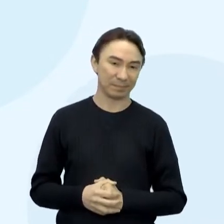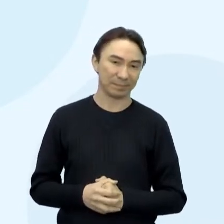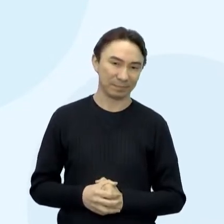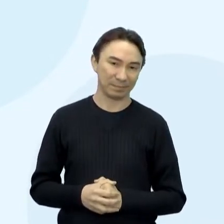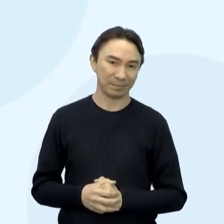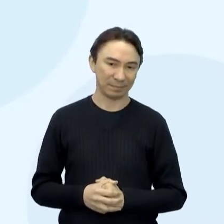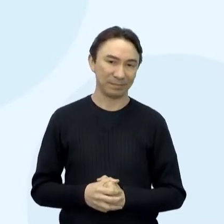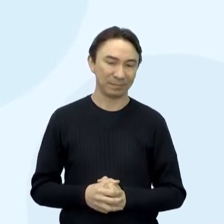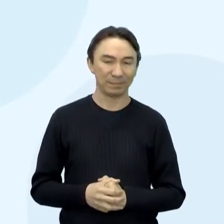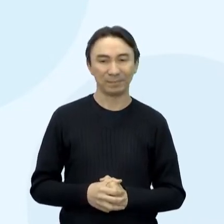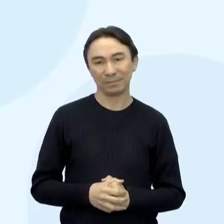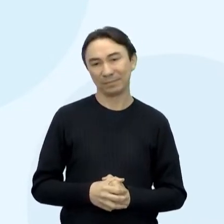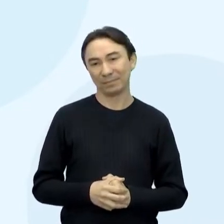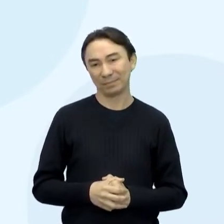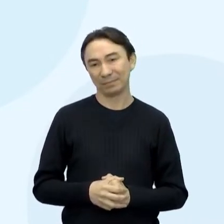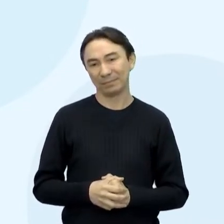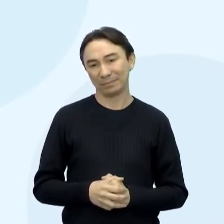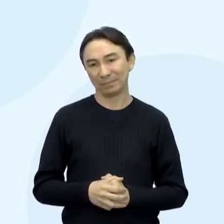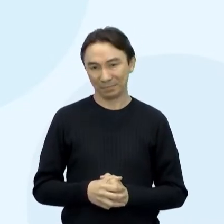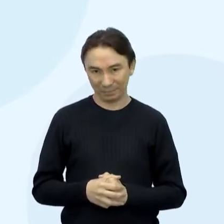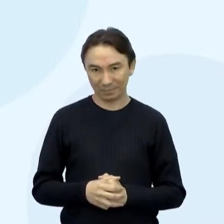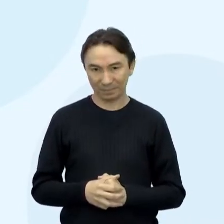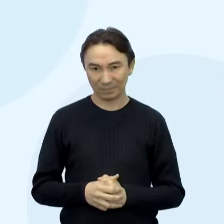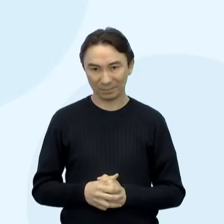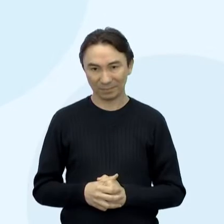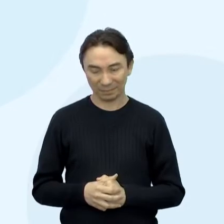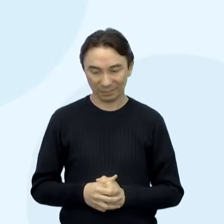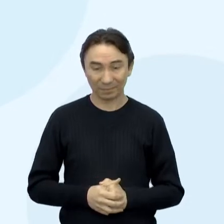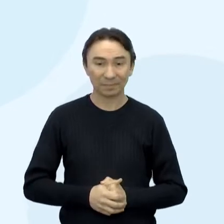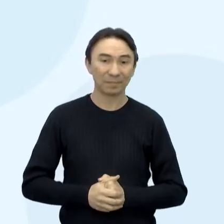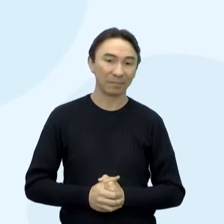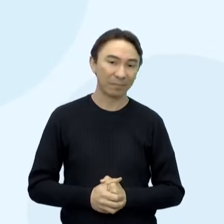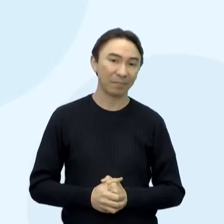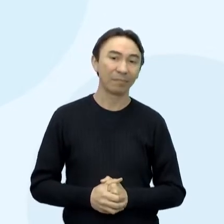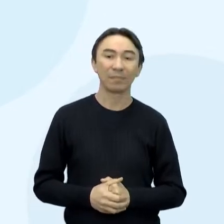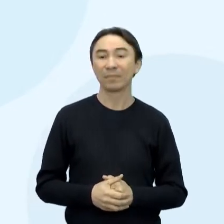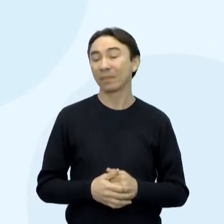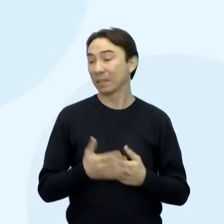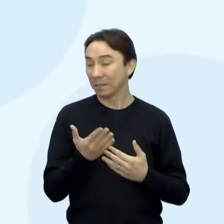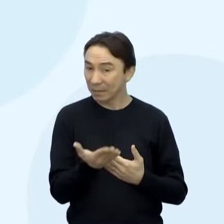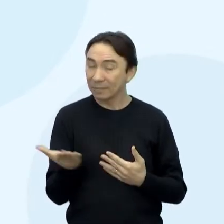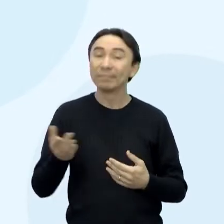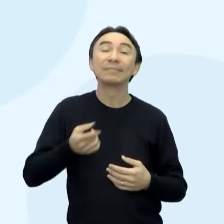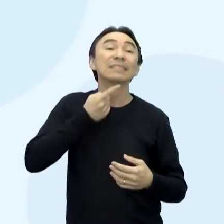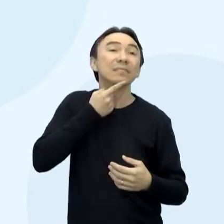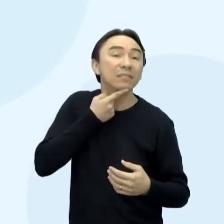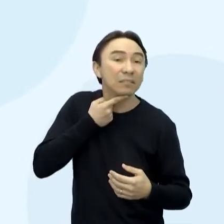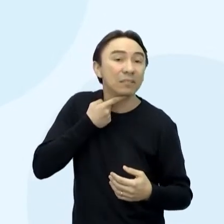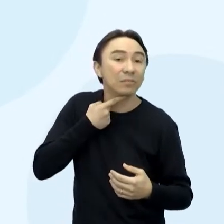Calma, voltei. Qual o desejo, qual o pensamento e vontade?